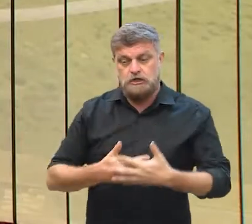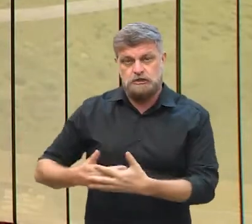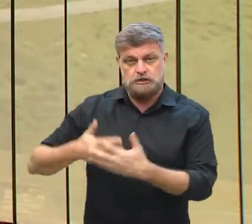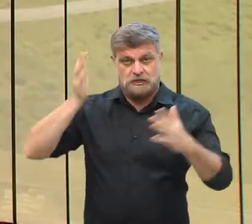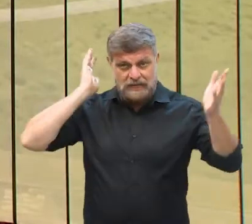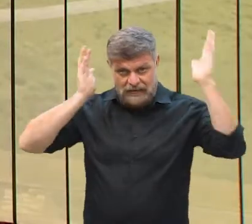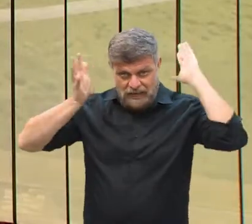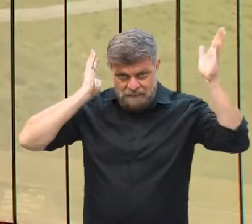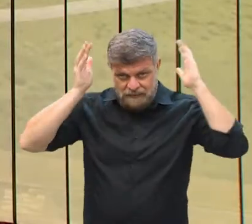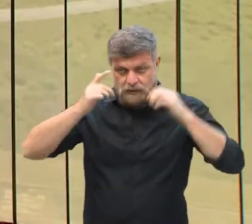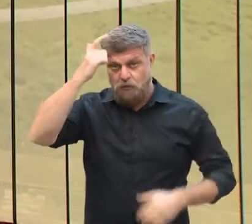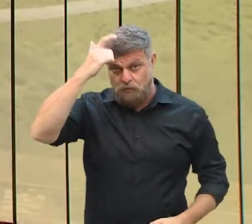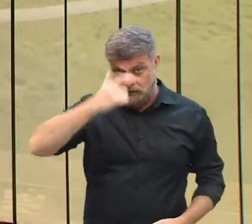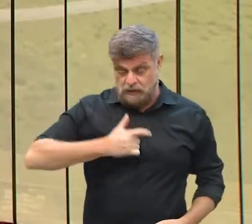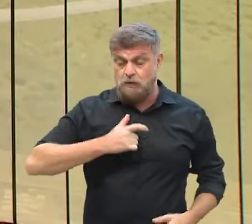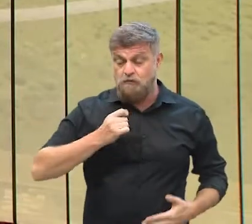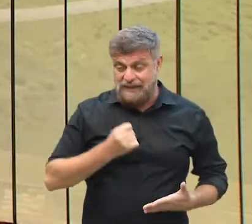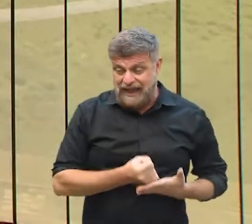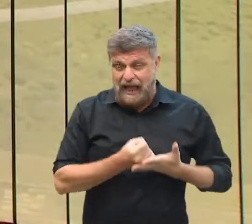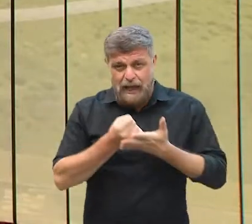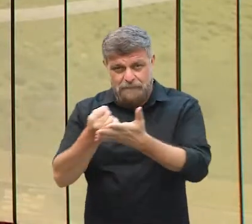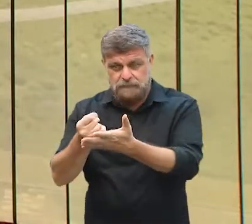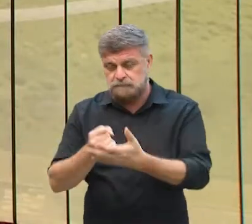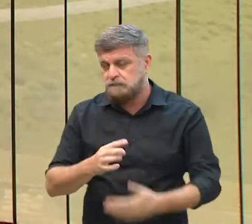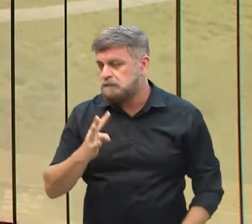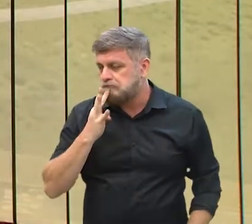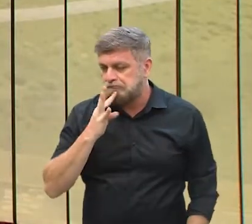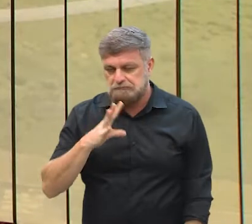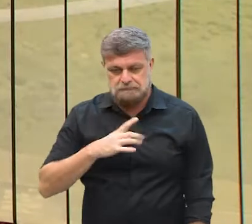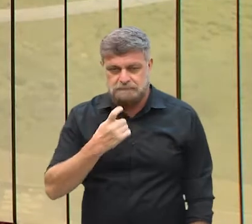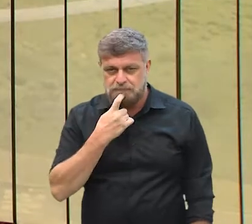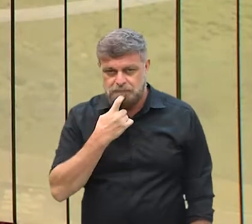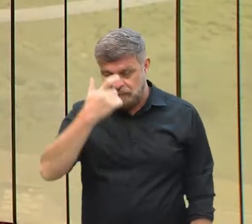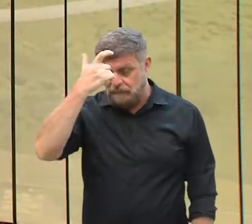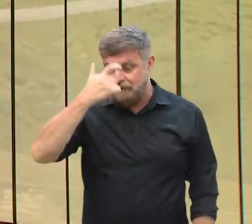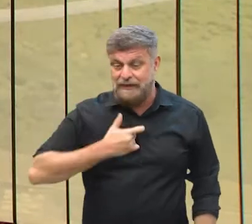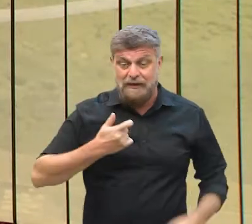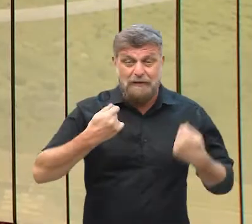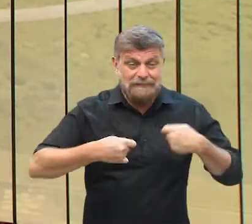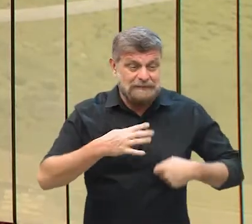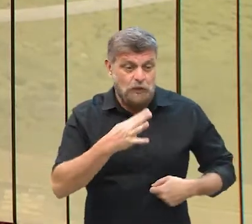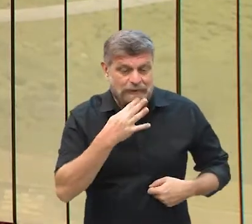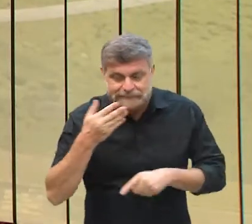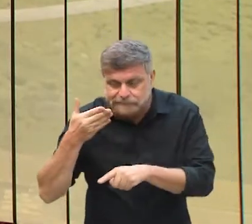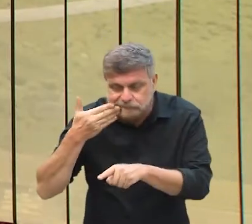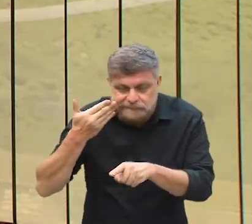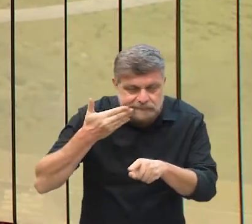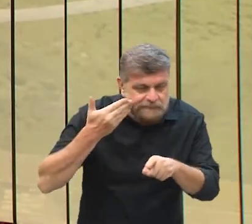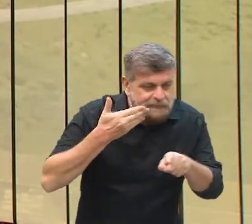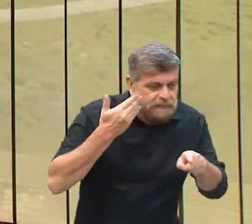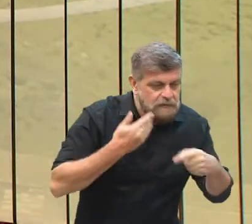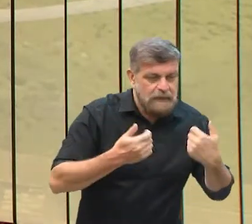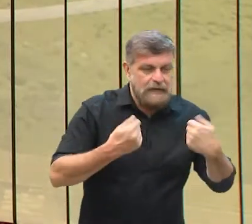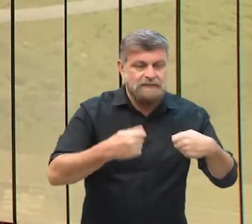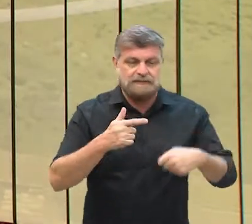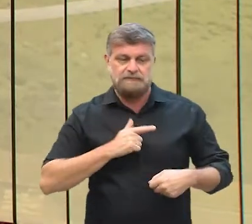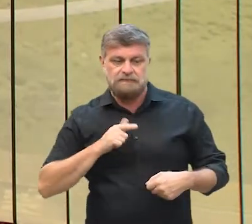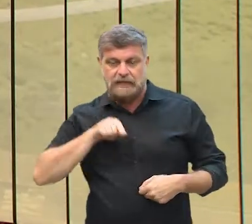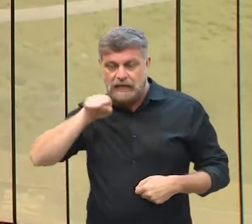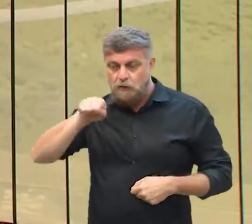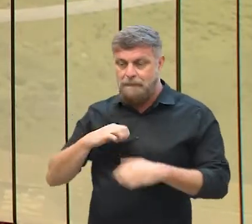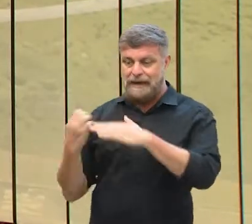novo para levar para outro dia. Então não foi uma vida fácil, mas foi uma vida de conquista, pode ter certeza. A gente conquistou muita